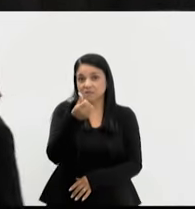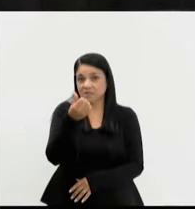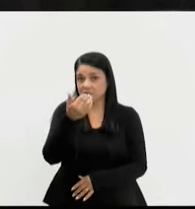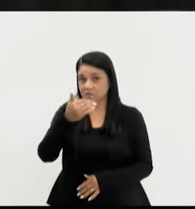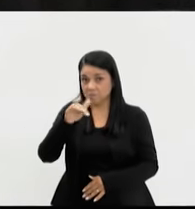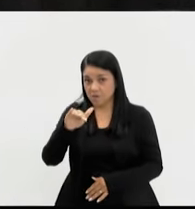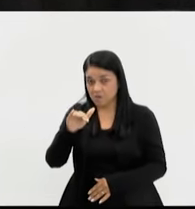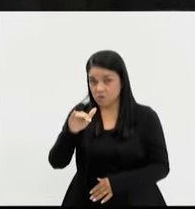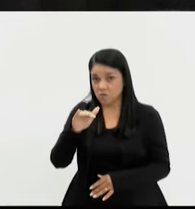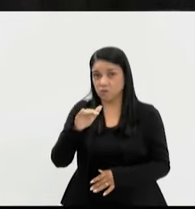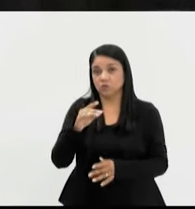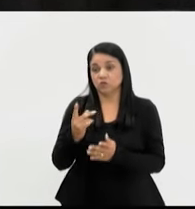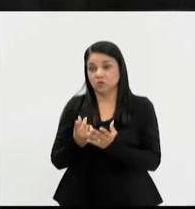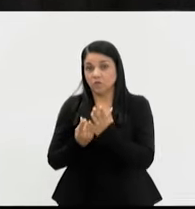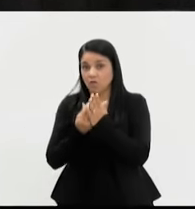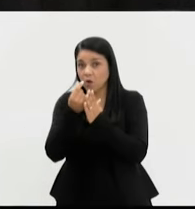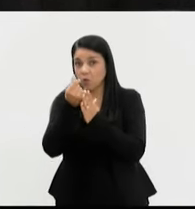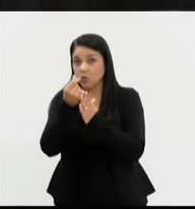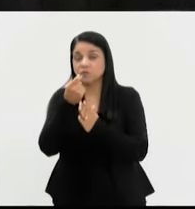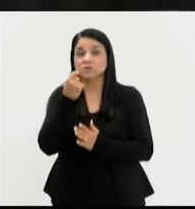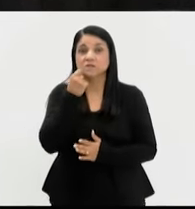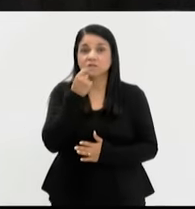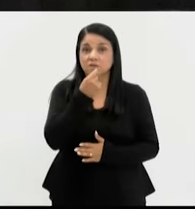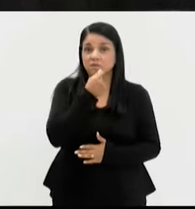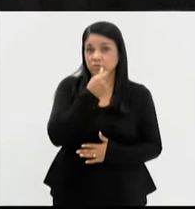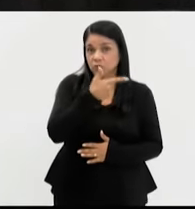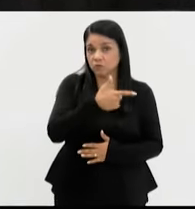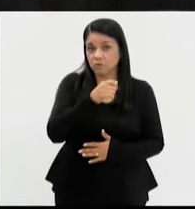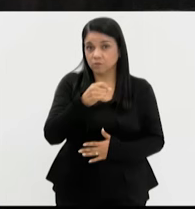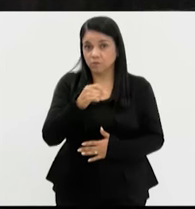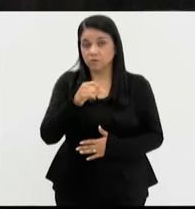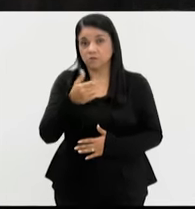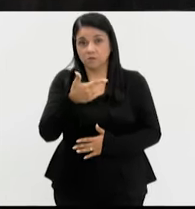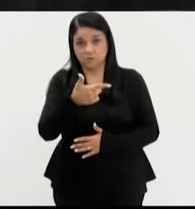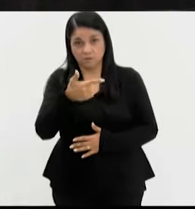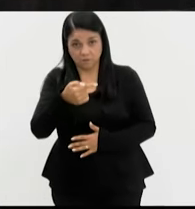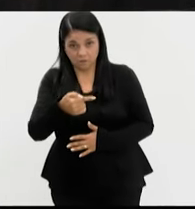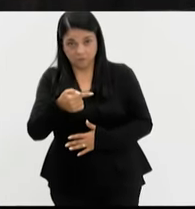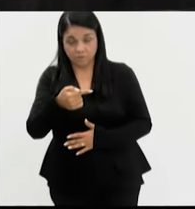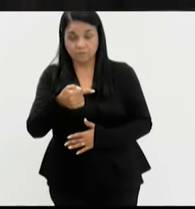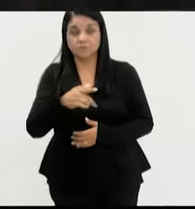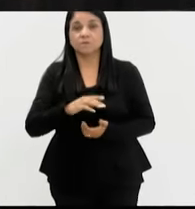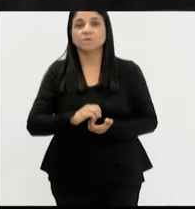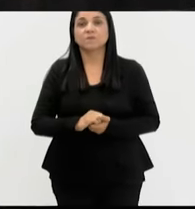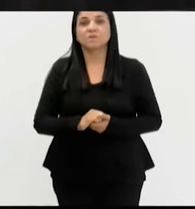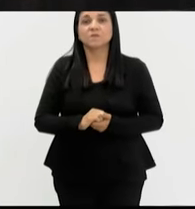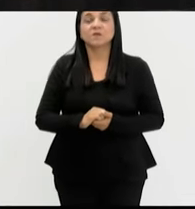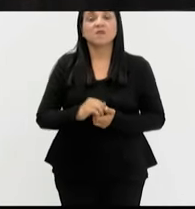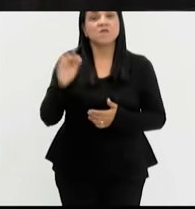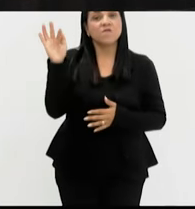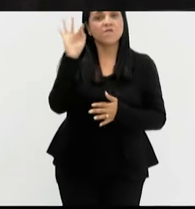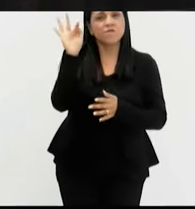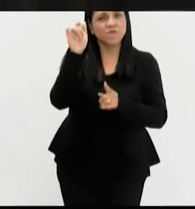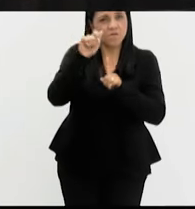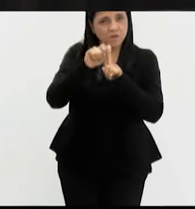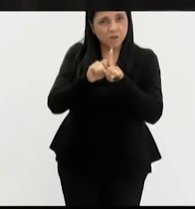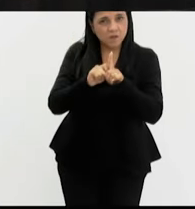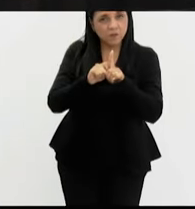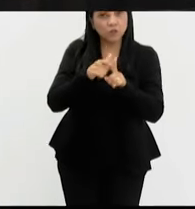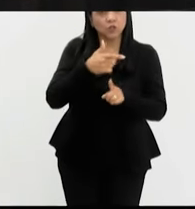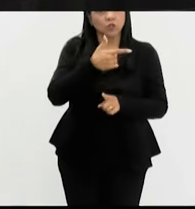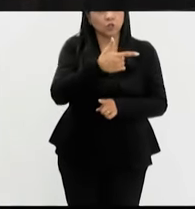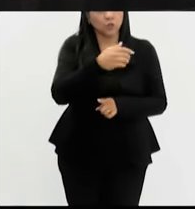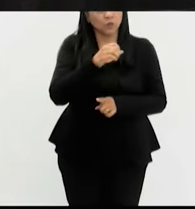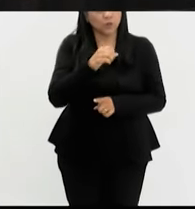valores de setembro de 17 em fevereiro de